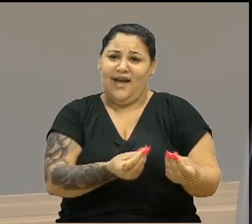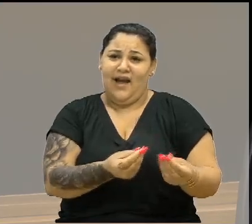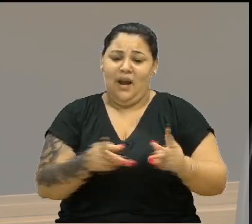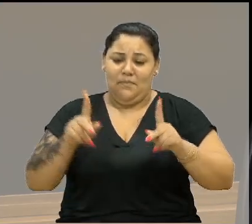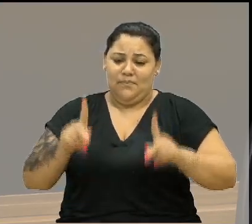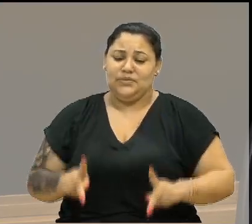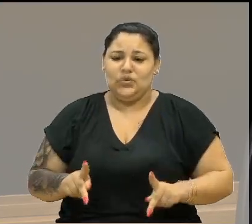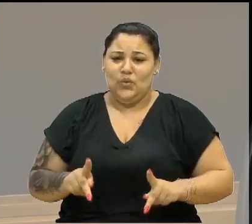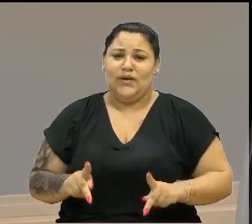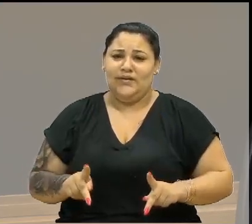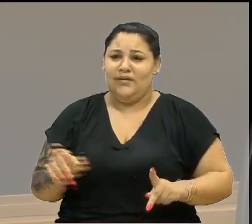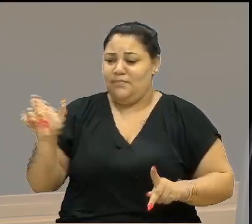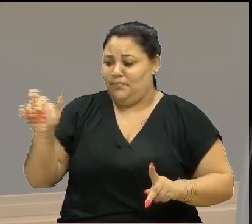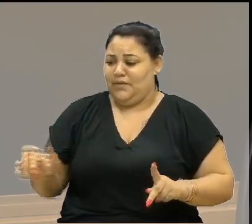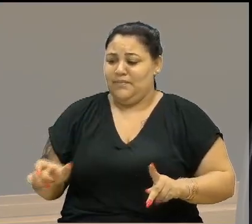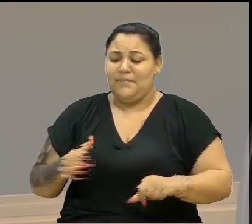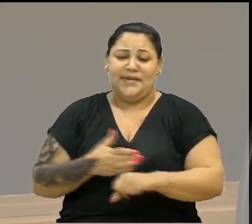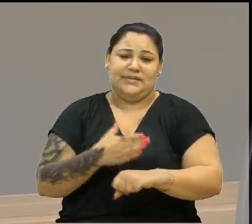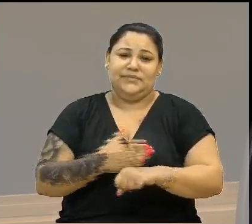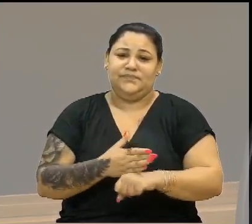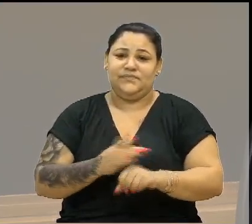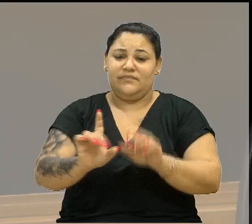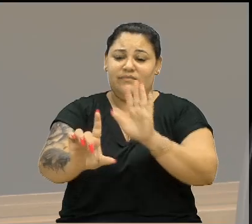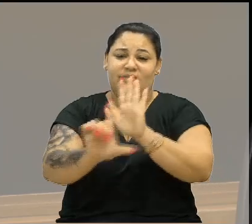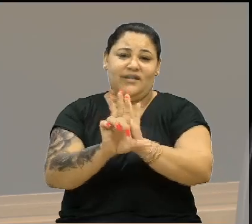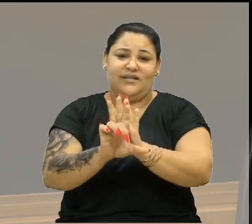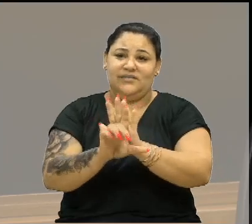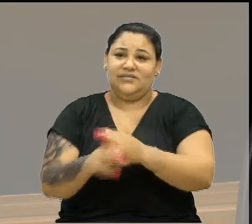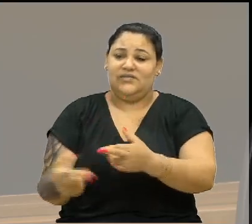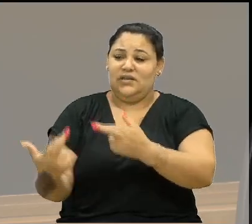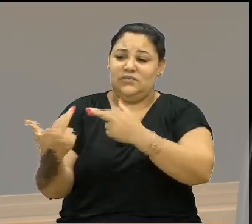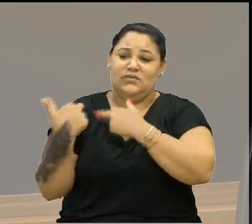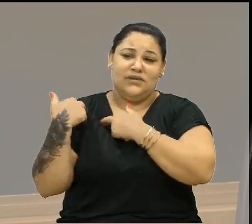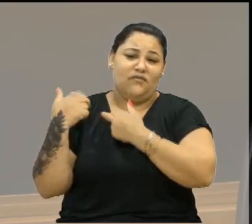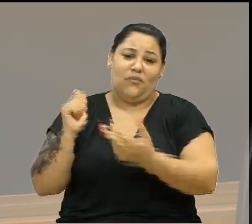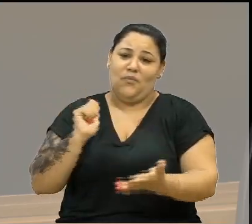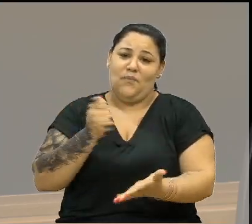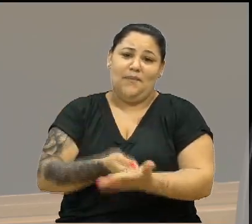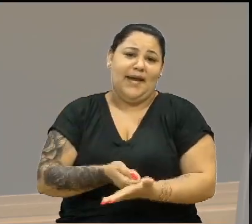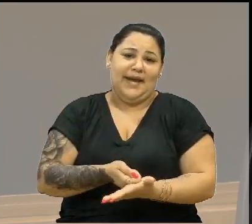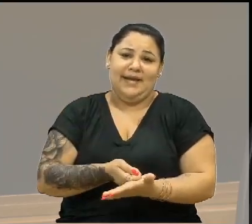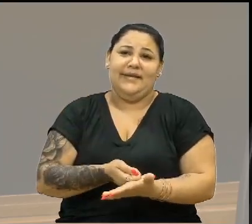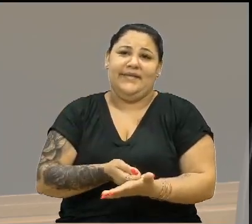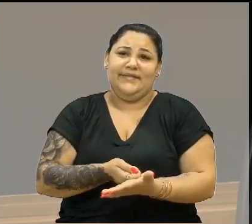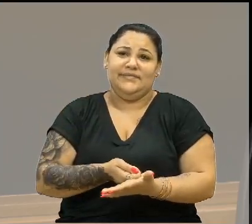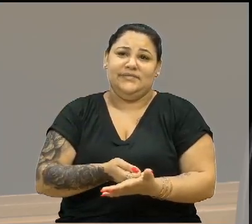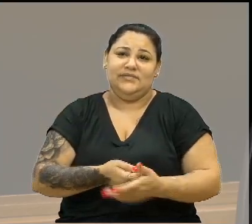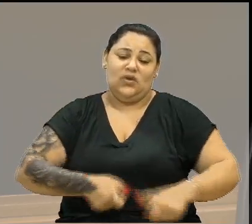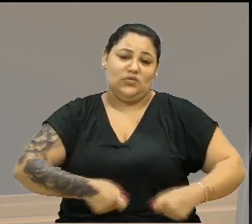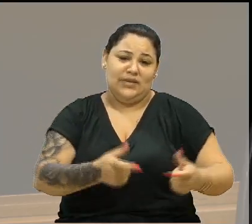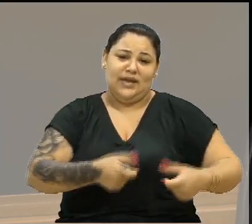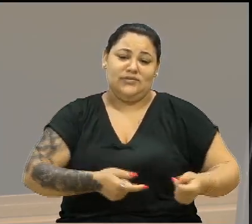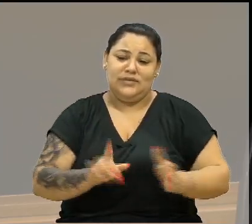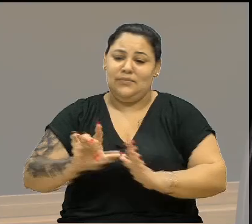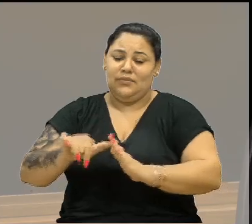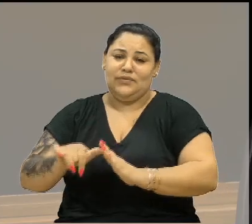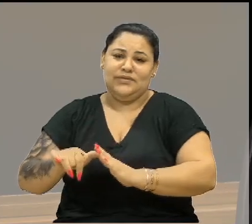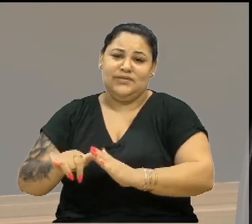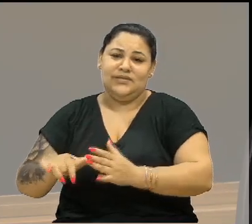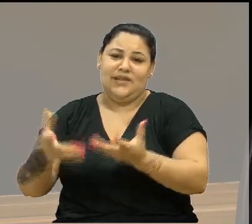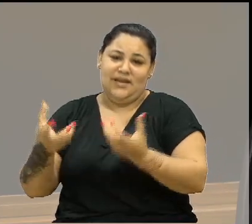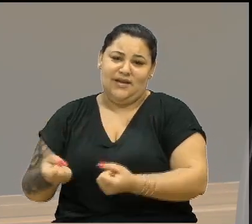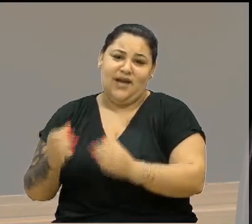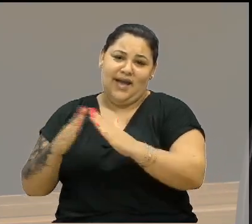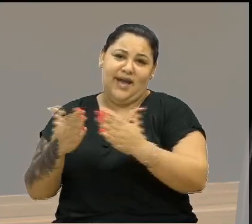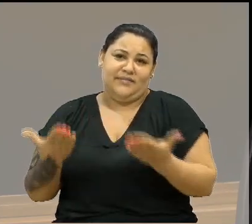o incluído na lei, o responsável por pagar as custas quando ele adquire o imóvel. Então,